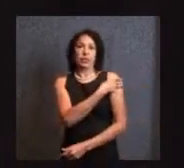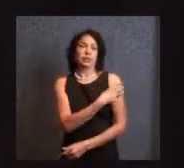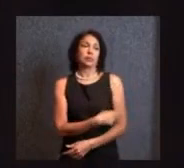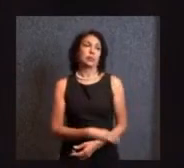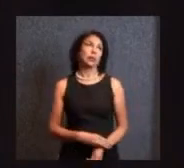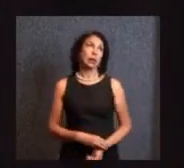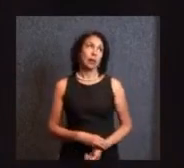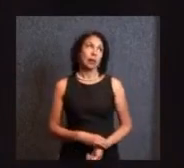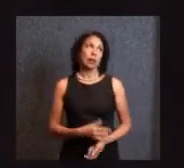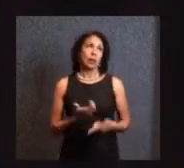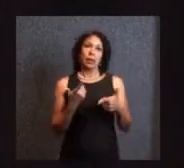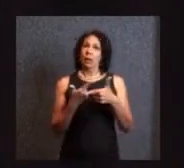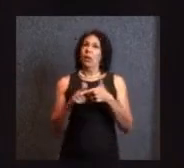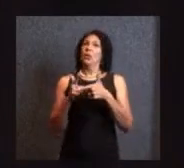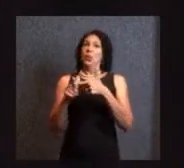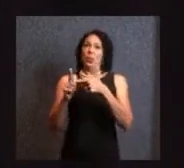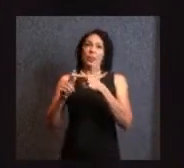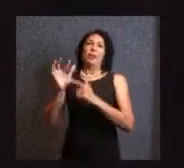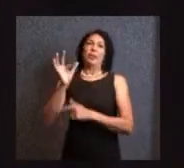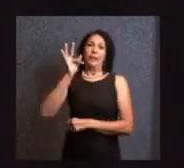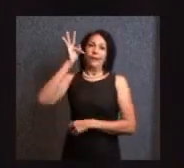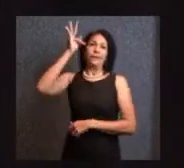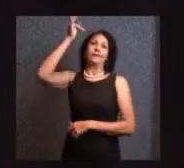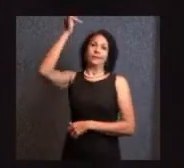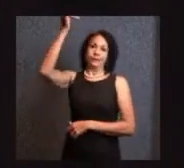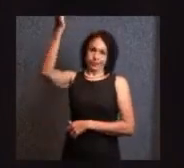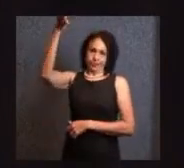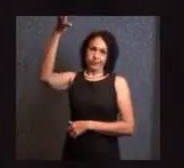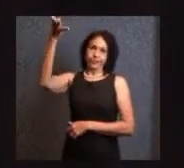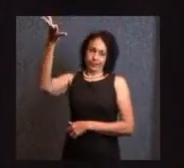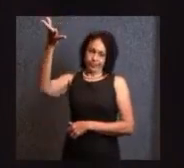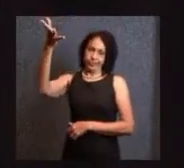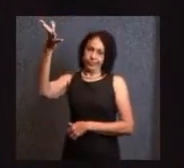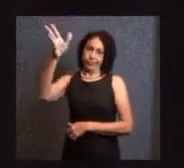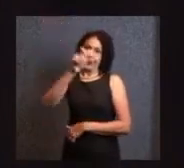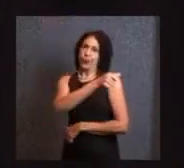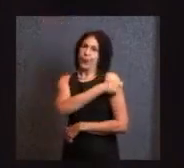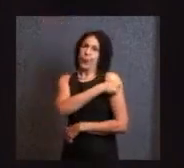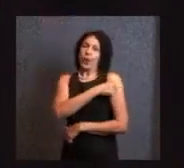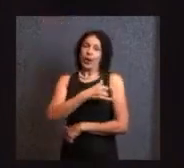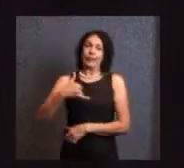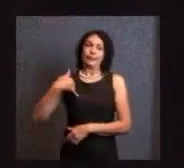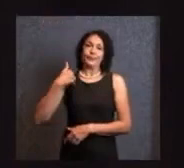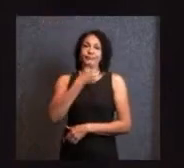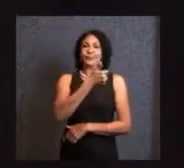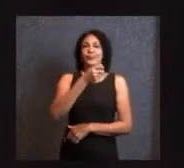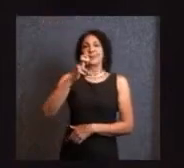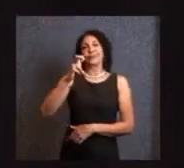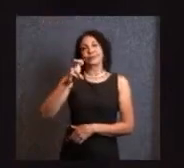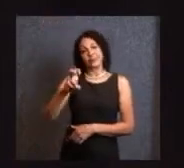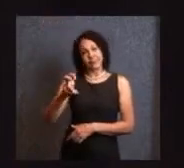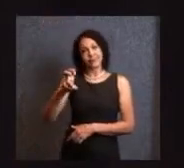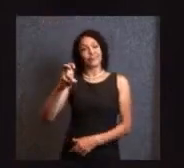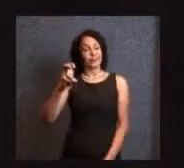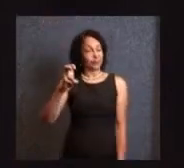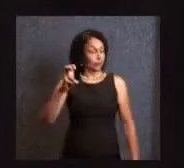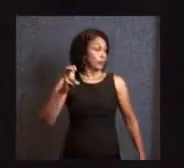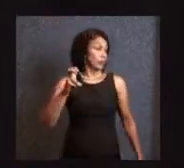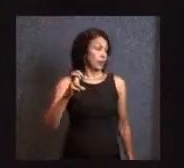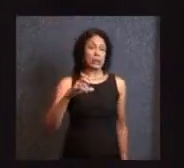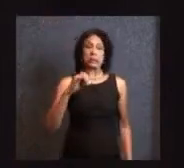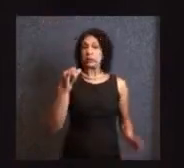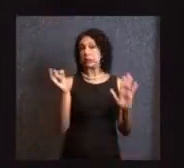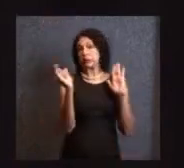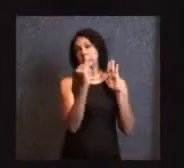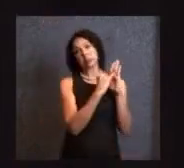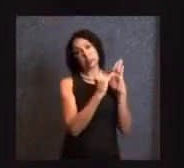traz consequências para anos finais e faz com que o aluno, a partir dos 15 anos, tenha que ir realmente ser